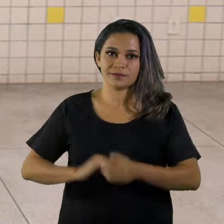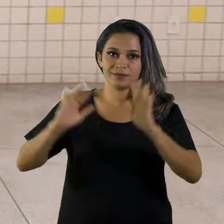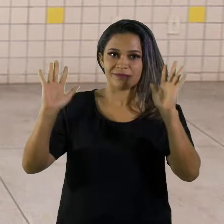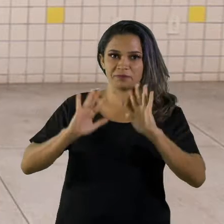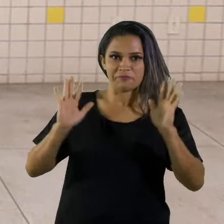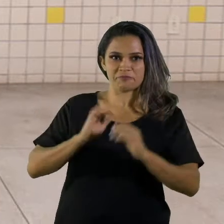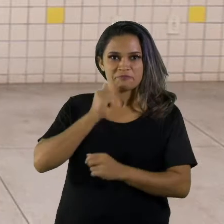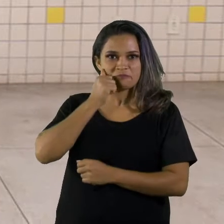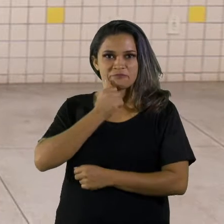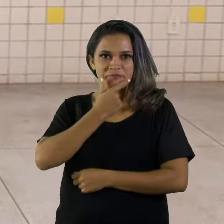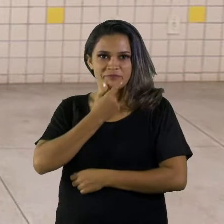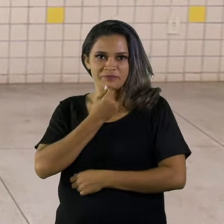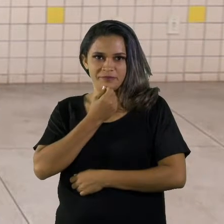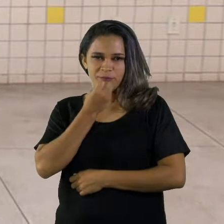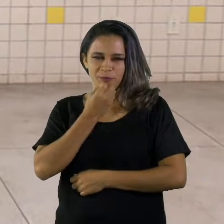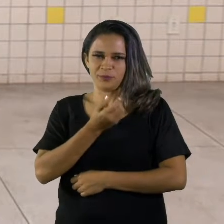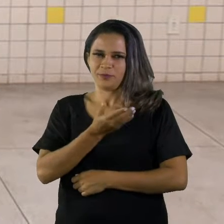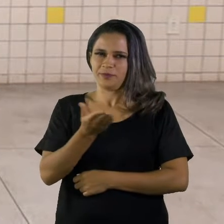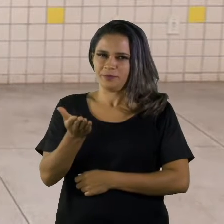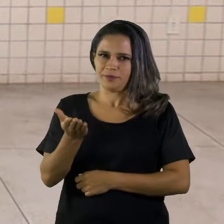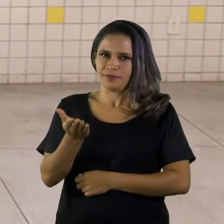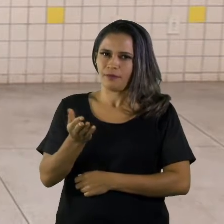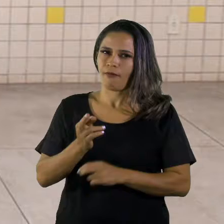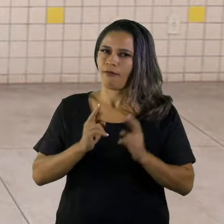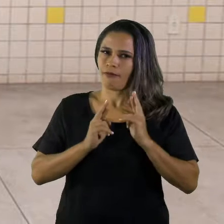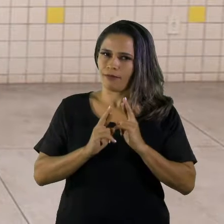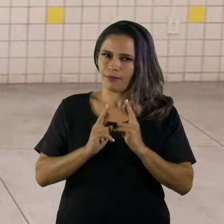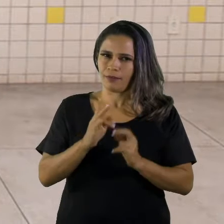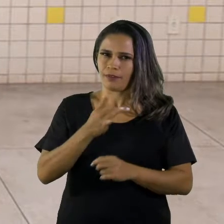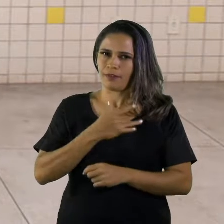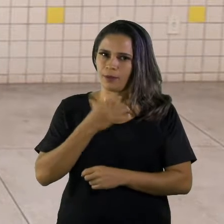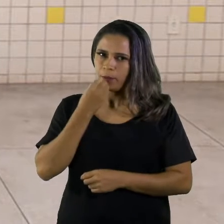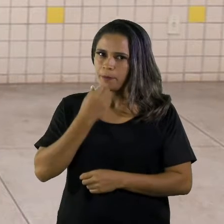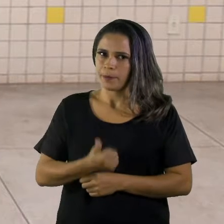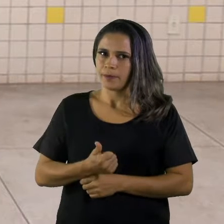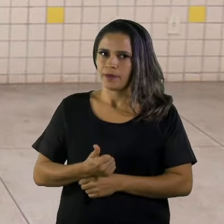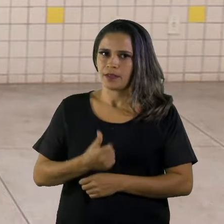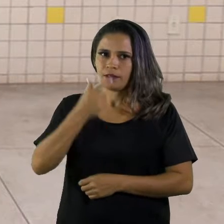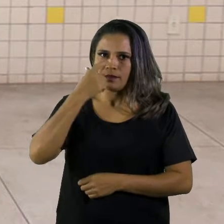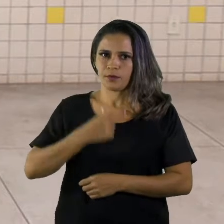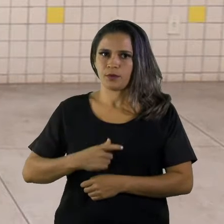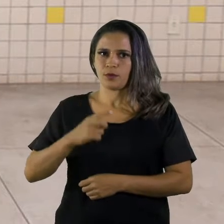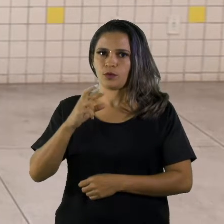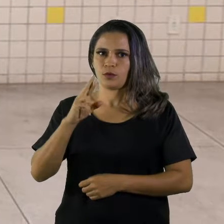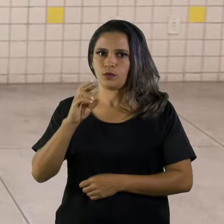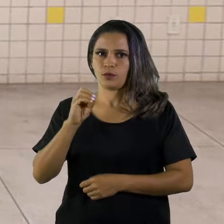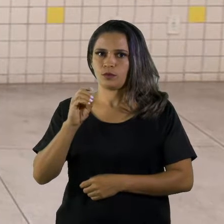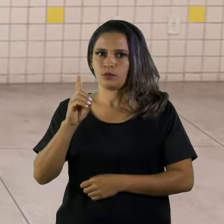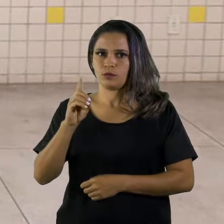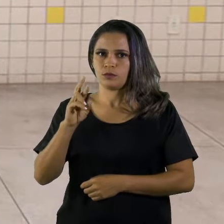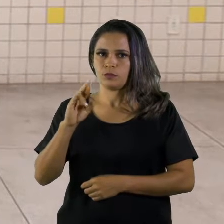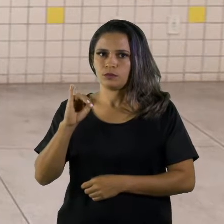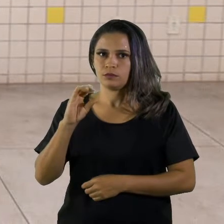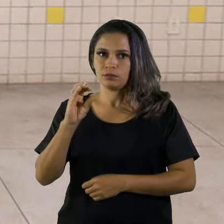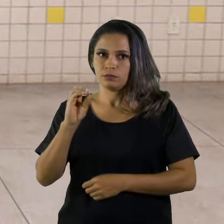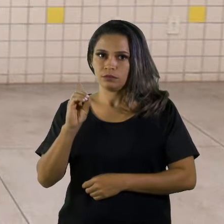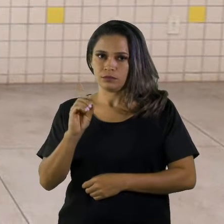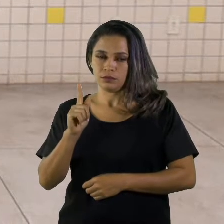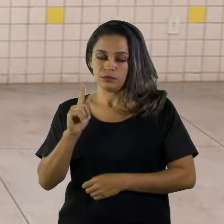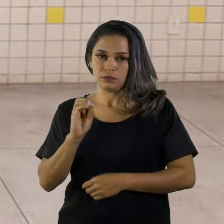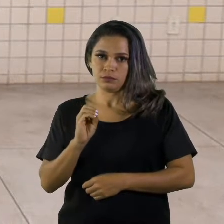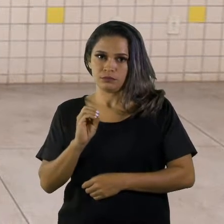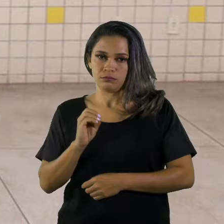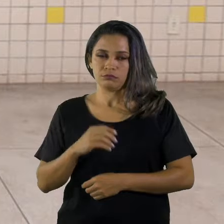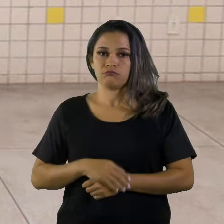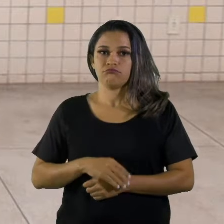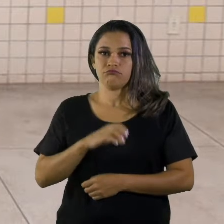Olá meninos e meninas, tudo bem com vocês? Espero que estejam bem. Eu sou Rodrigo Mota, professor de matemática da Escola de Tempo Integral Vinícius de Moraes.